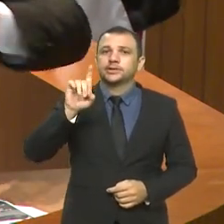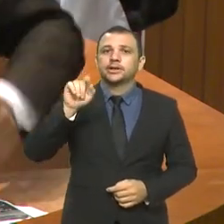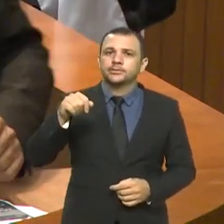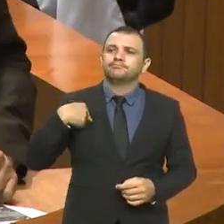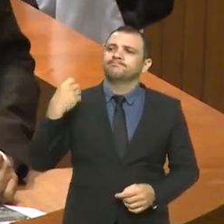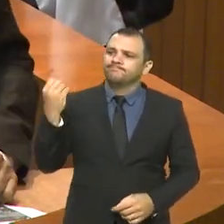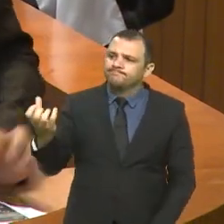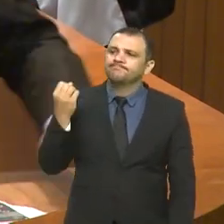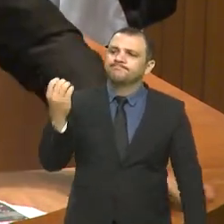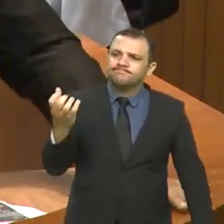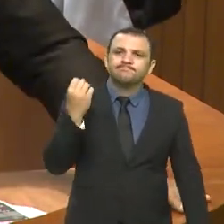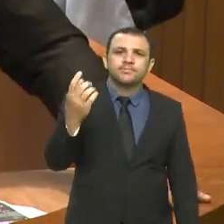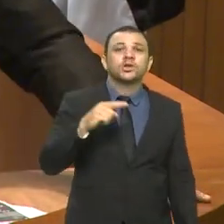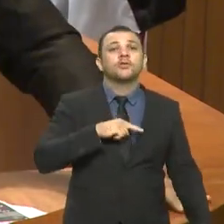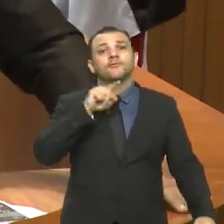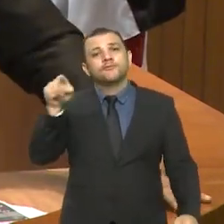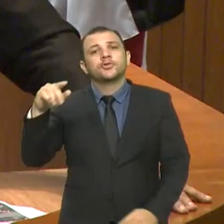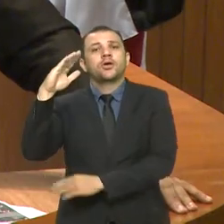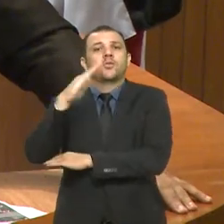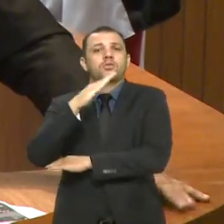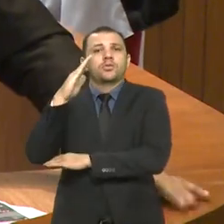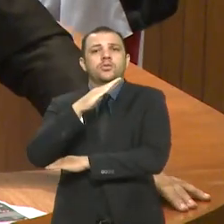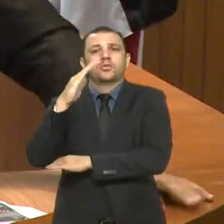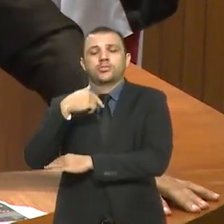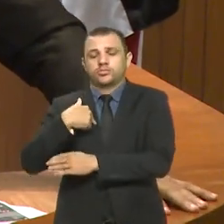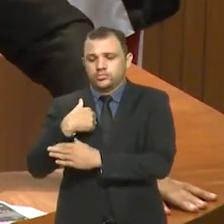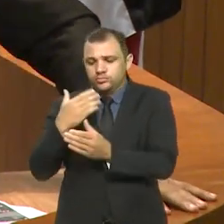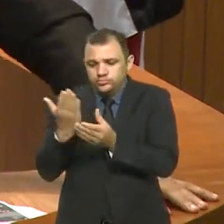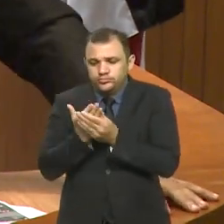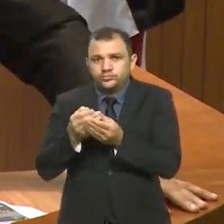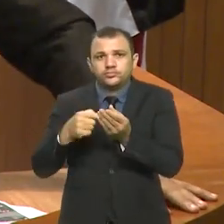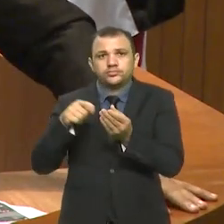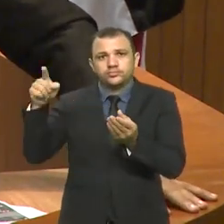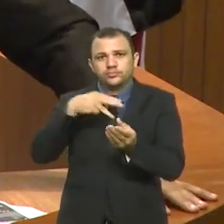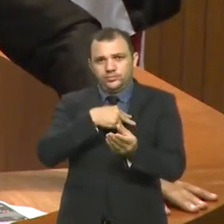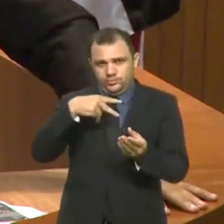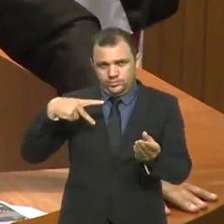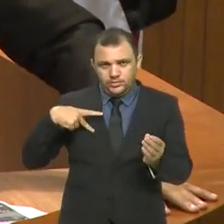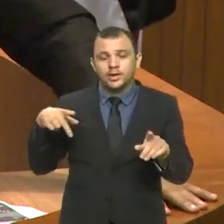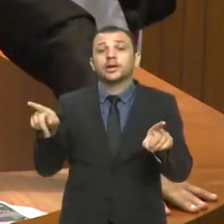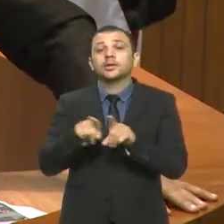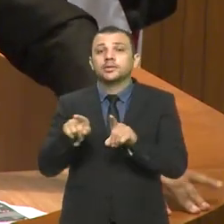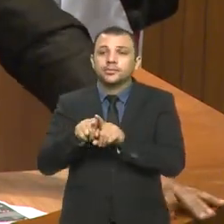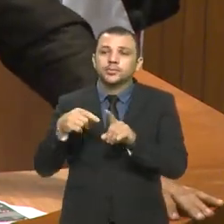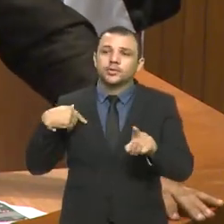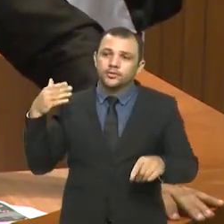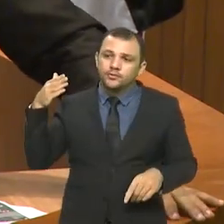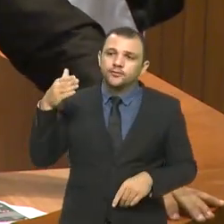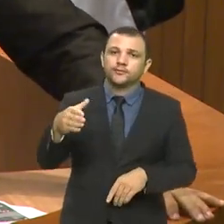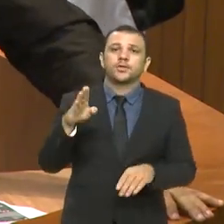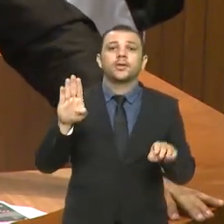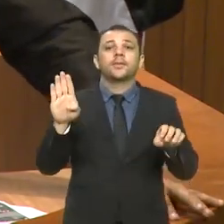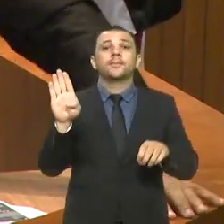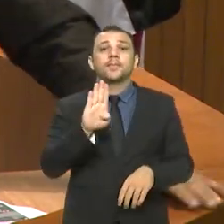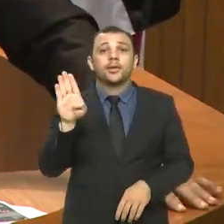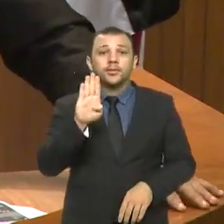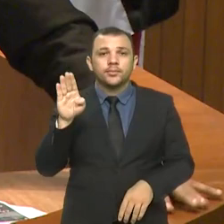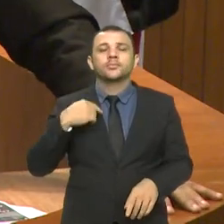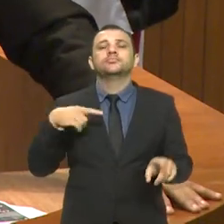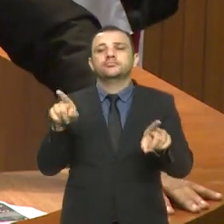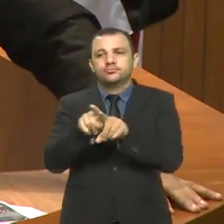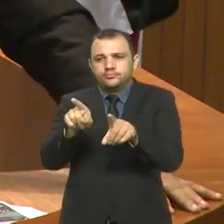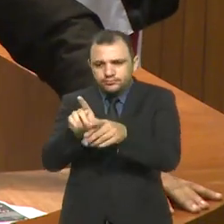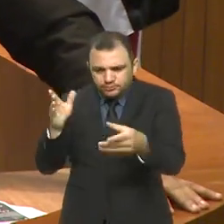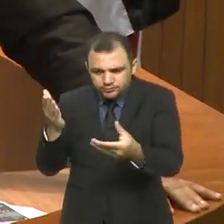a Alcântara e protocolei o Ministério Público. Eu fui até Bequimão, protocolei o Ministério